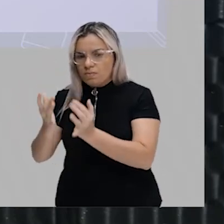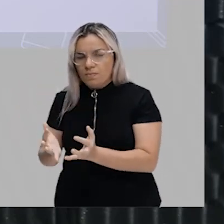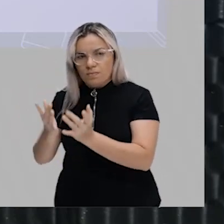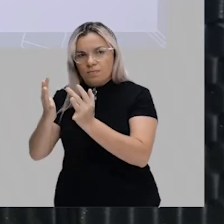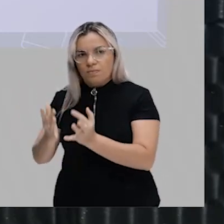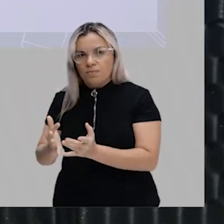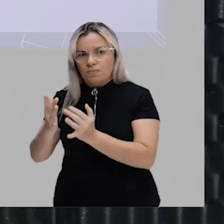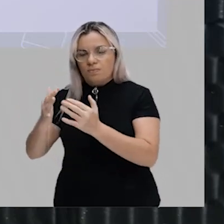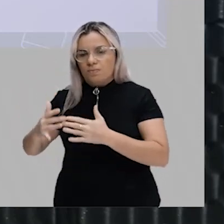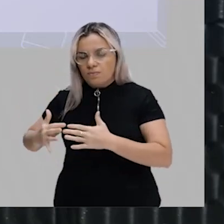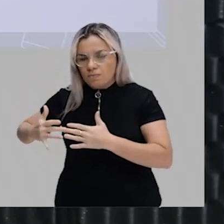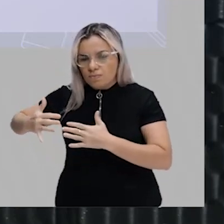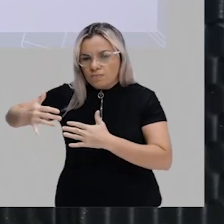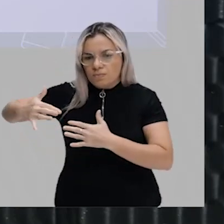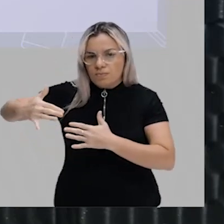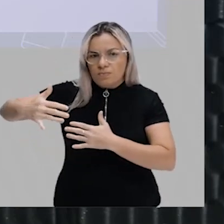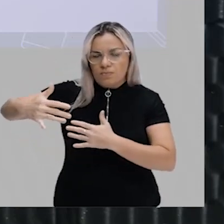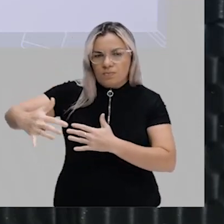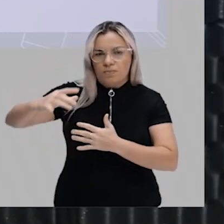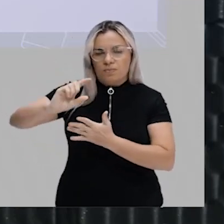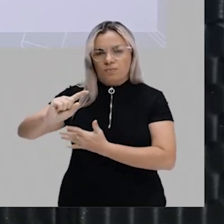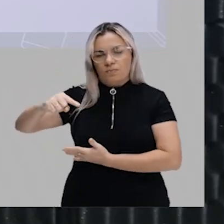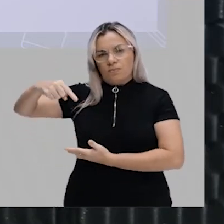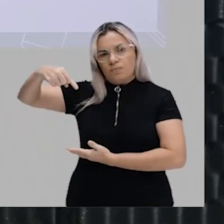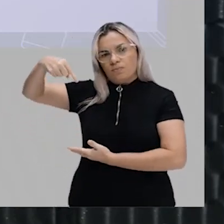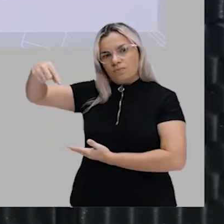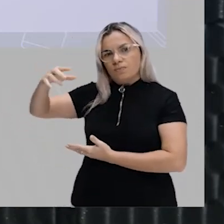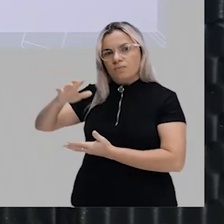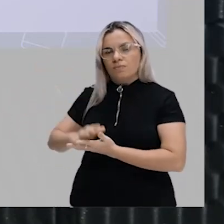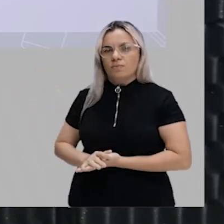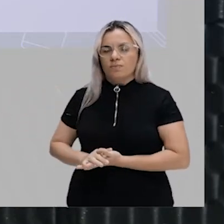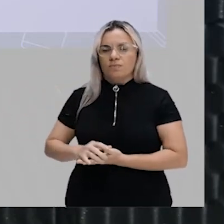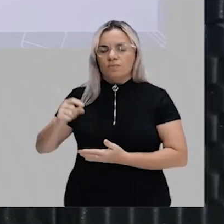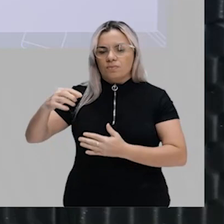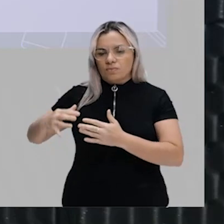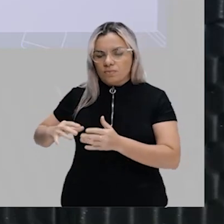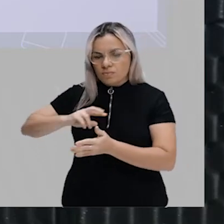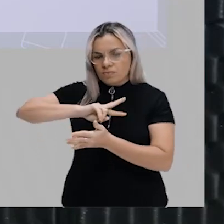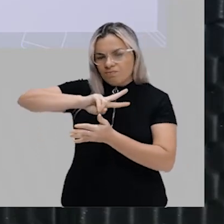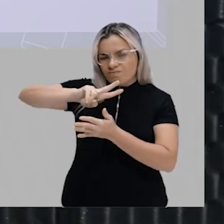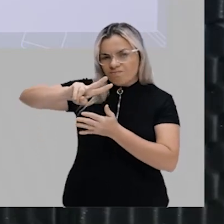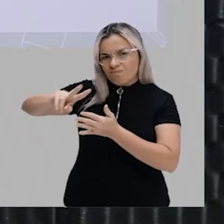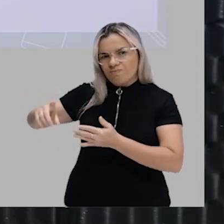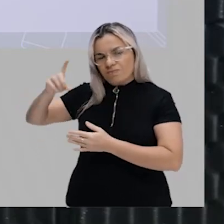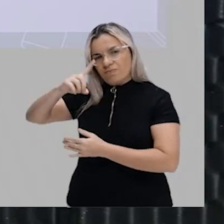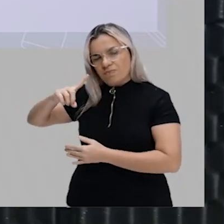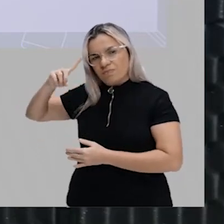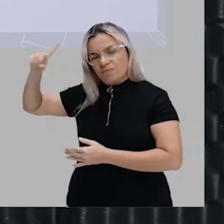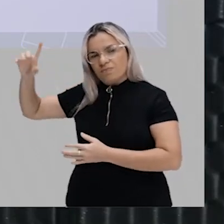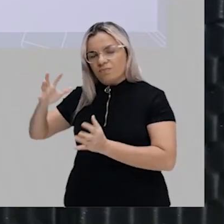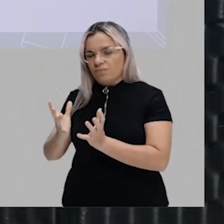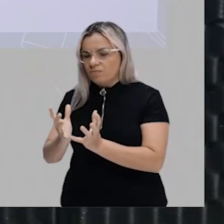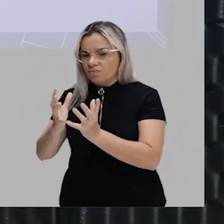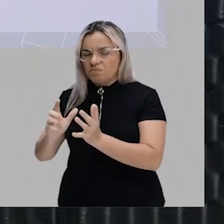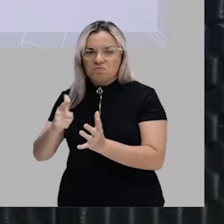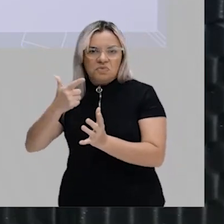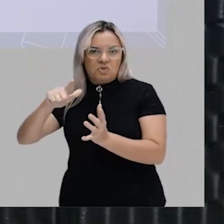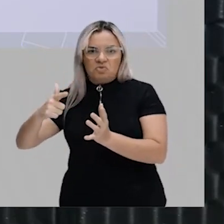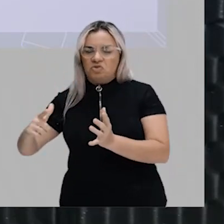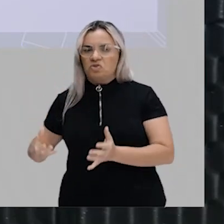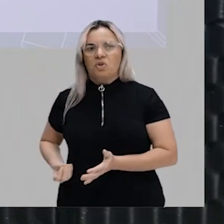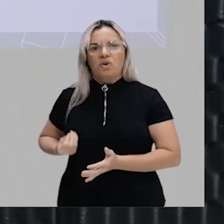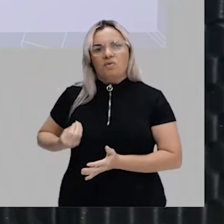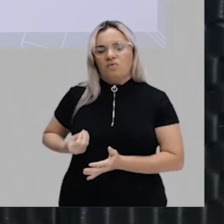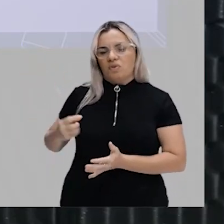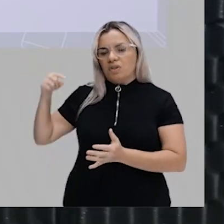passou um tempo, e depois desse caldo esfriar e passar vários dias, esse caldo não nasceu